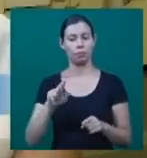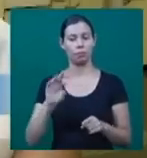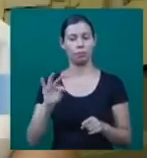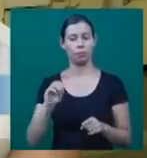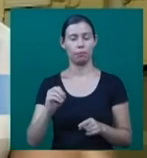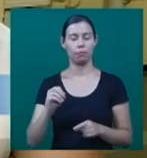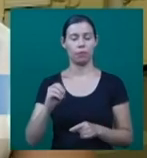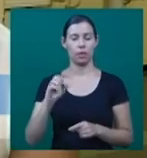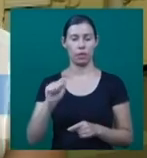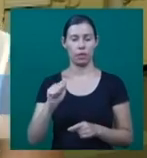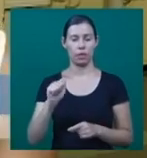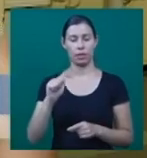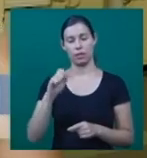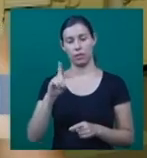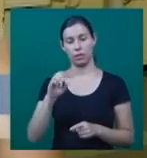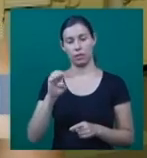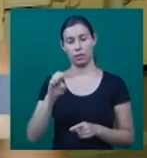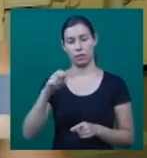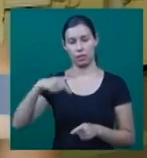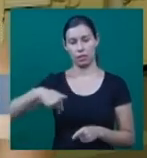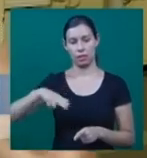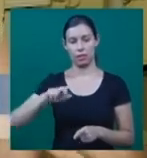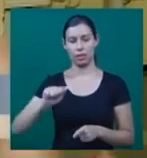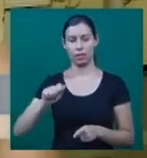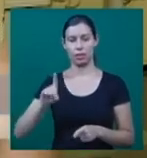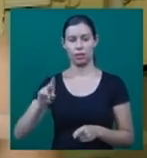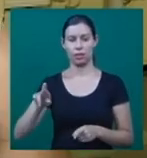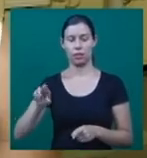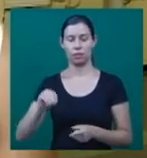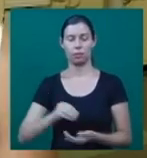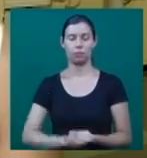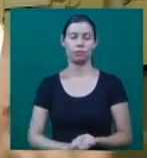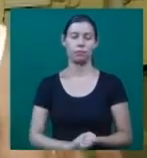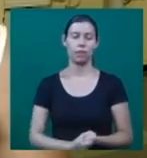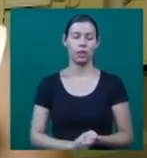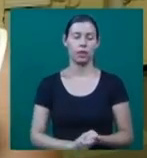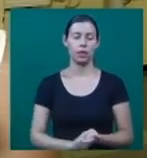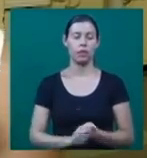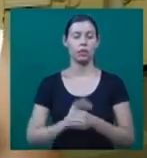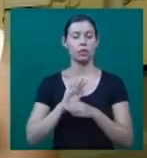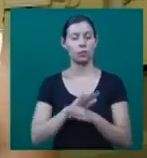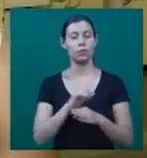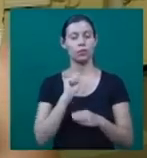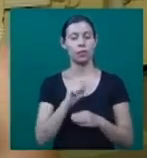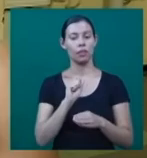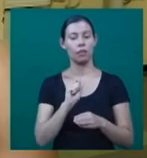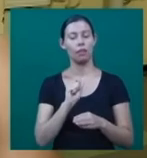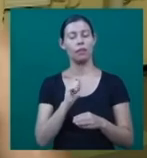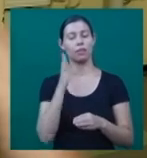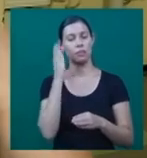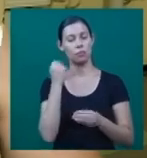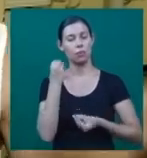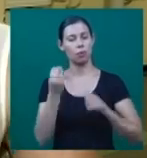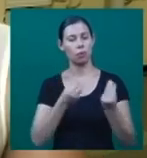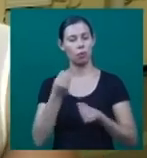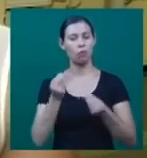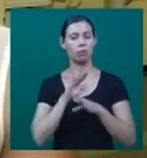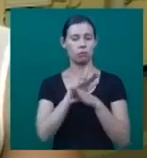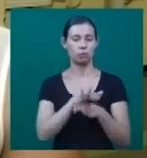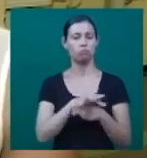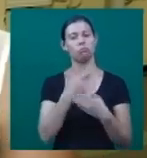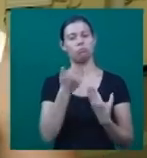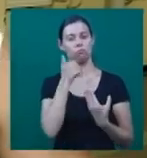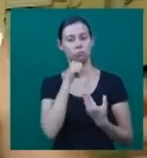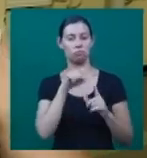interessante que trouxe para a gente essa expertise, né, do IHI em projetos de melhoria de qualidade do cuidado. E como nós somos